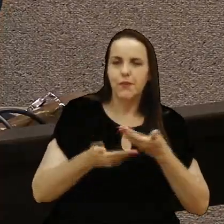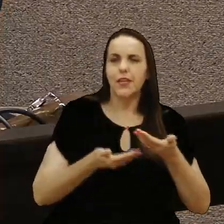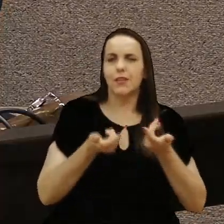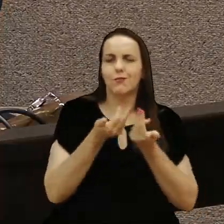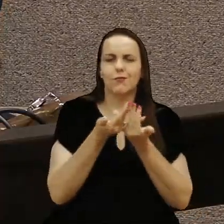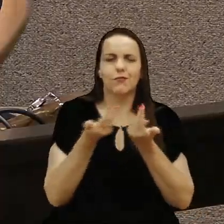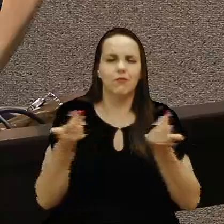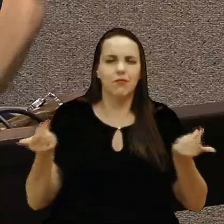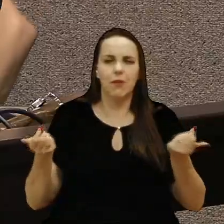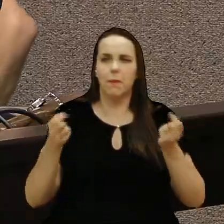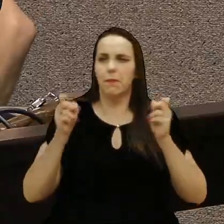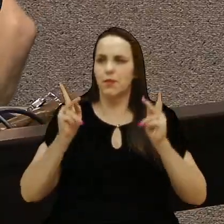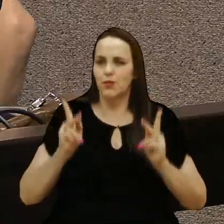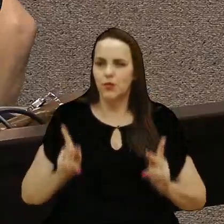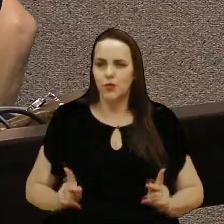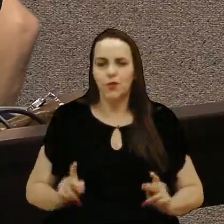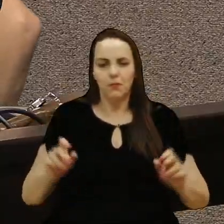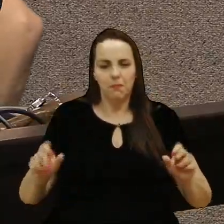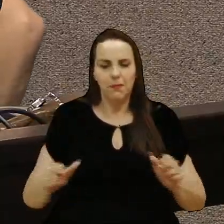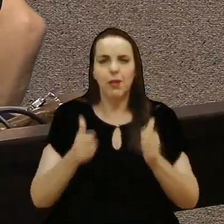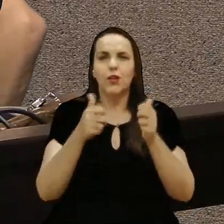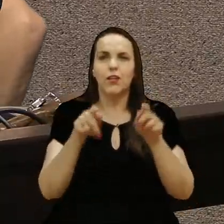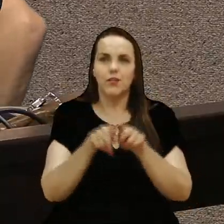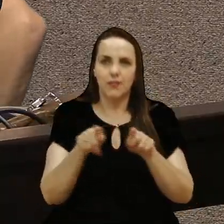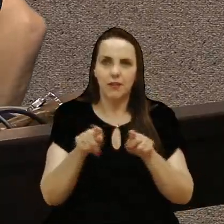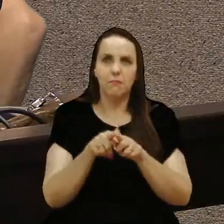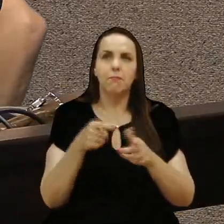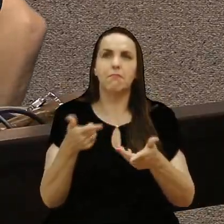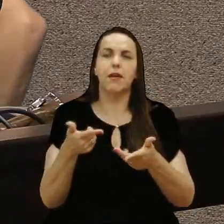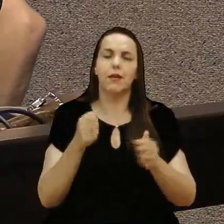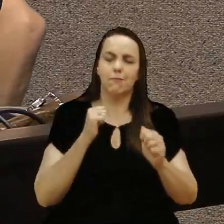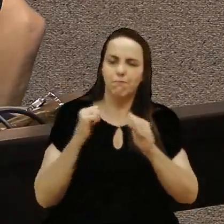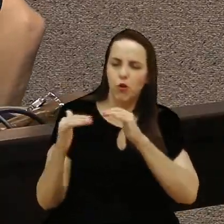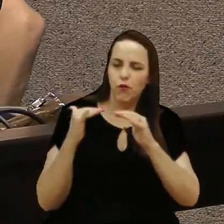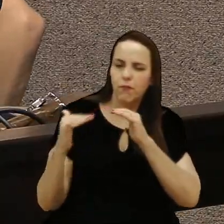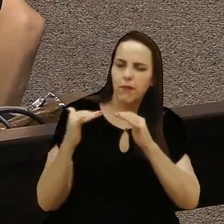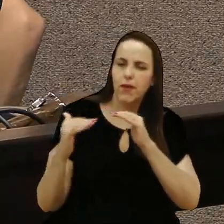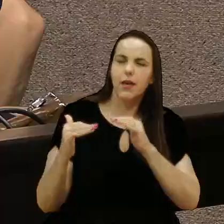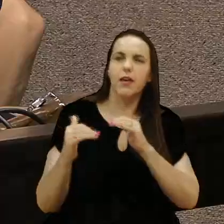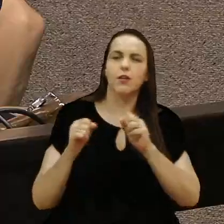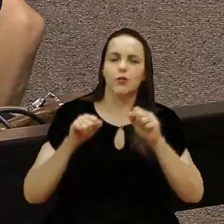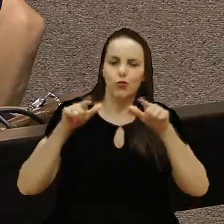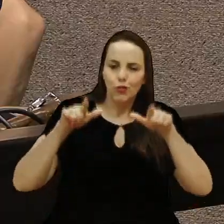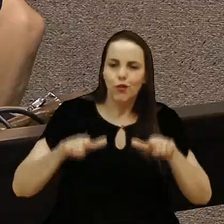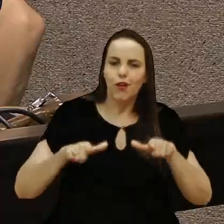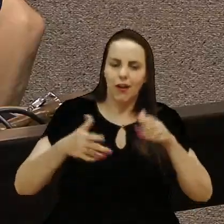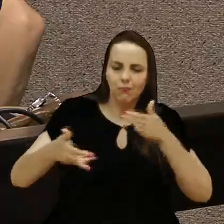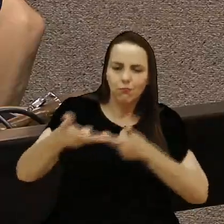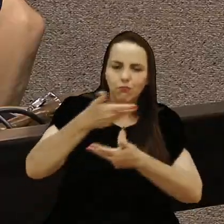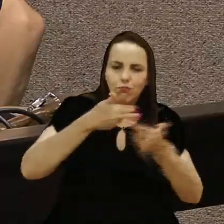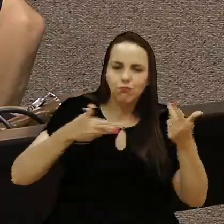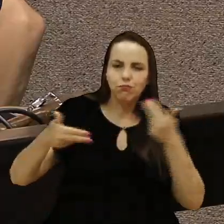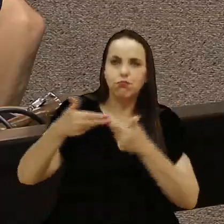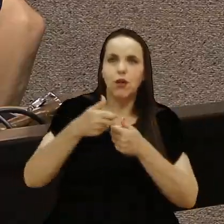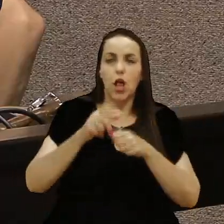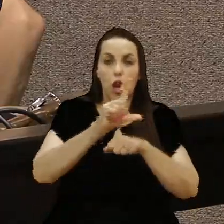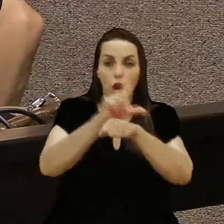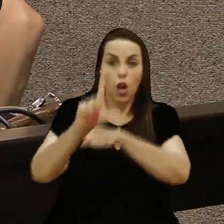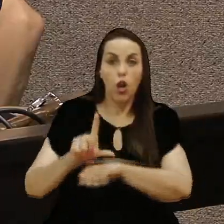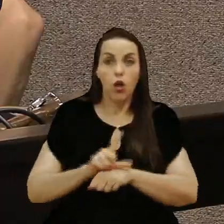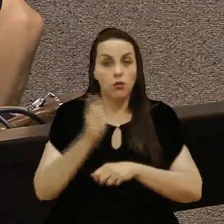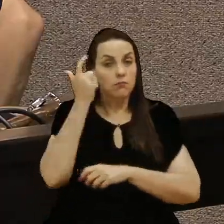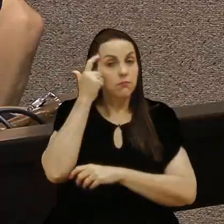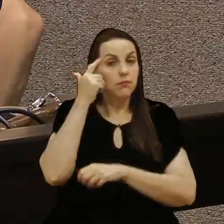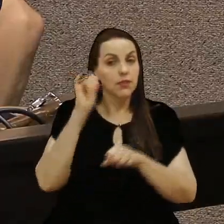diversas pessoas, então melhorando, inclusive, a questão dos movimentos nos locais de comércio e várias lojas aí pensando,